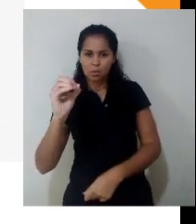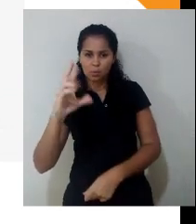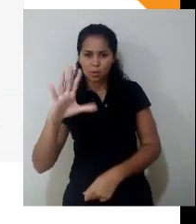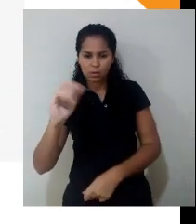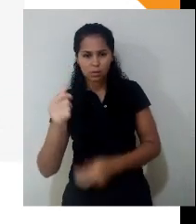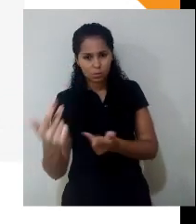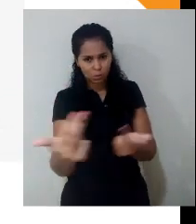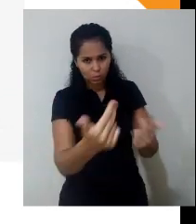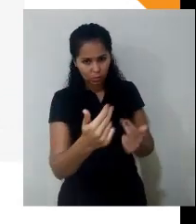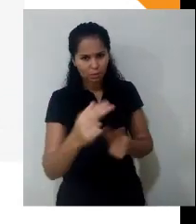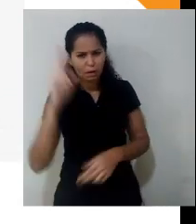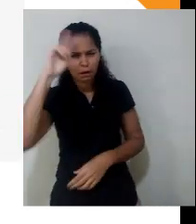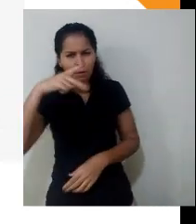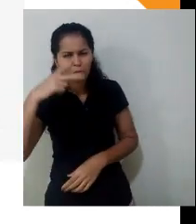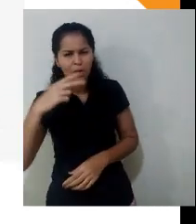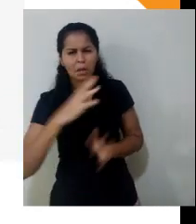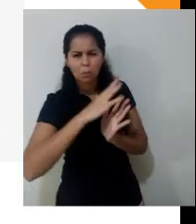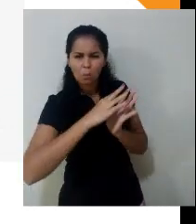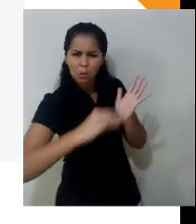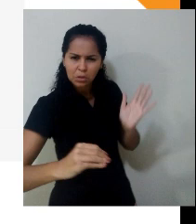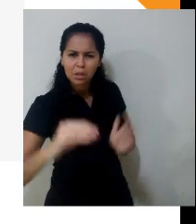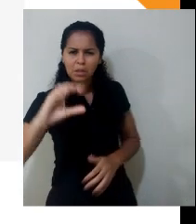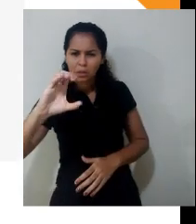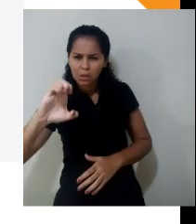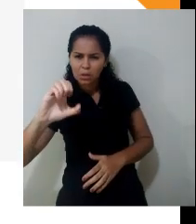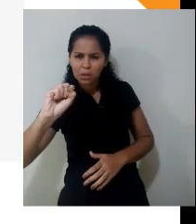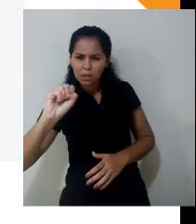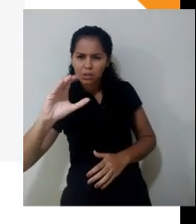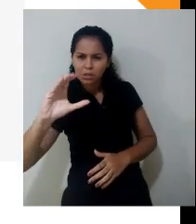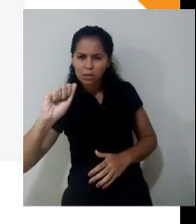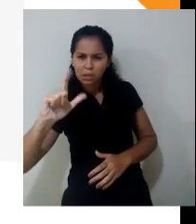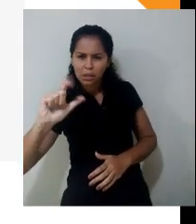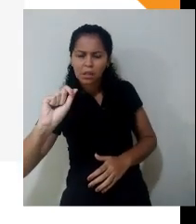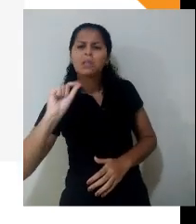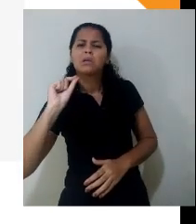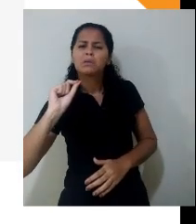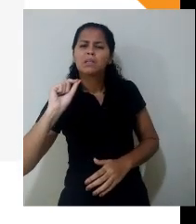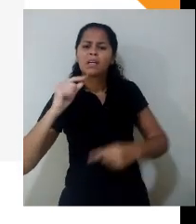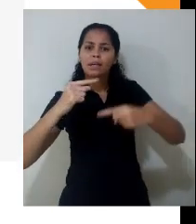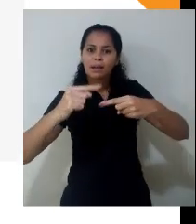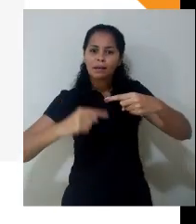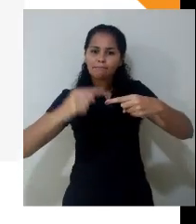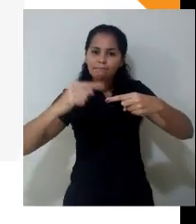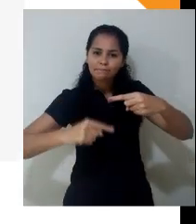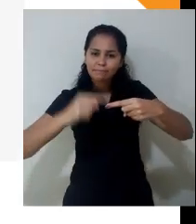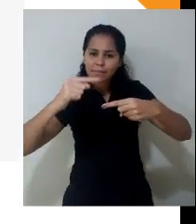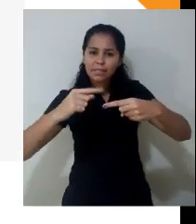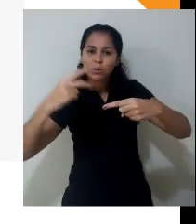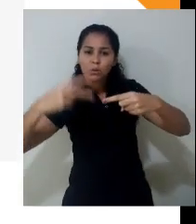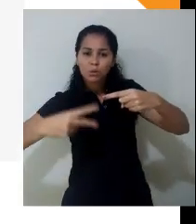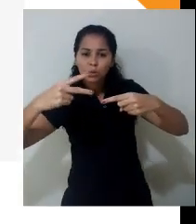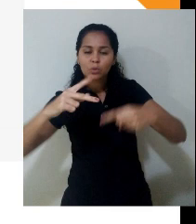Lembra que eu disse que o modelo estava em escala? A escala, de modo geral, é uma razão entre duas grandezas. Está aí, ó,